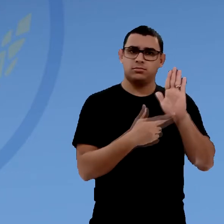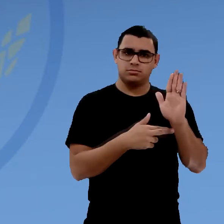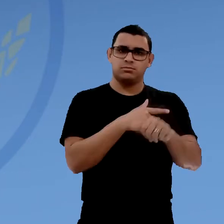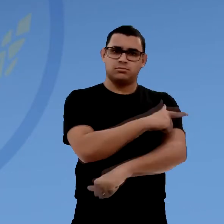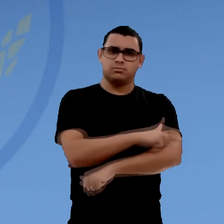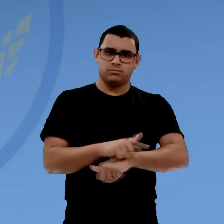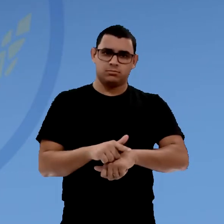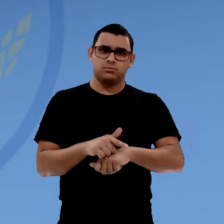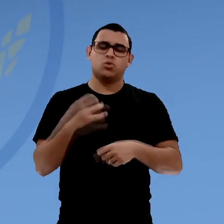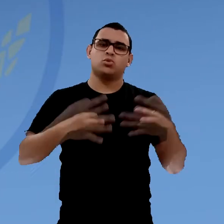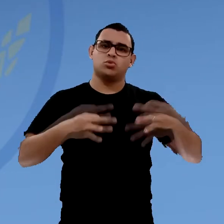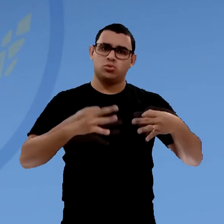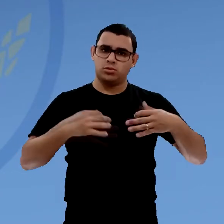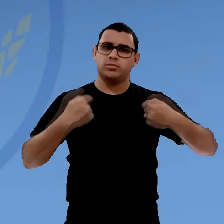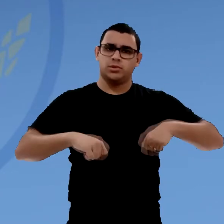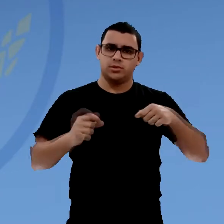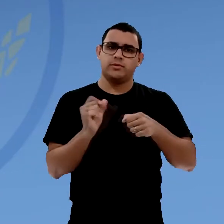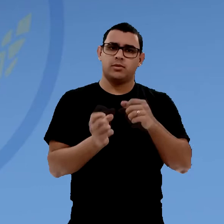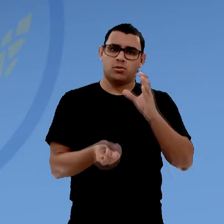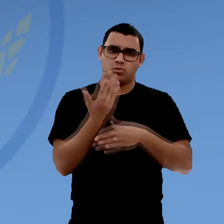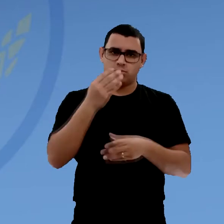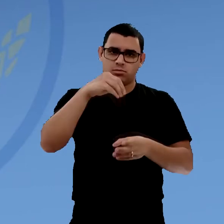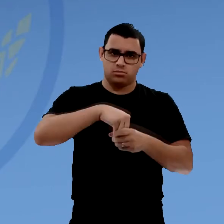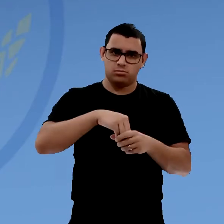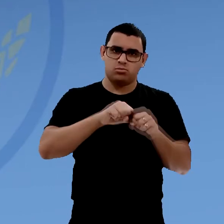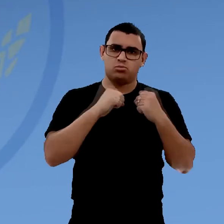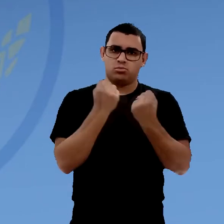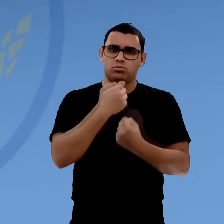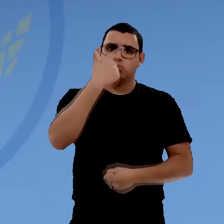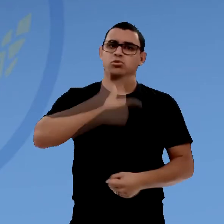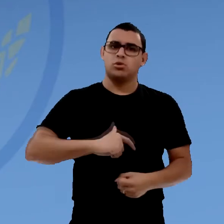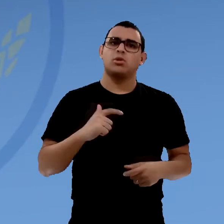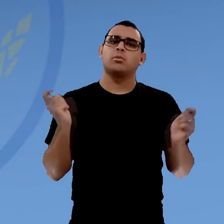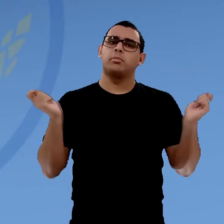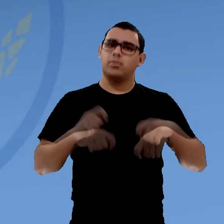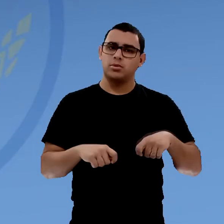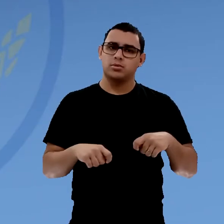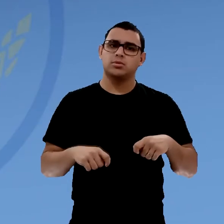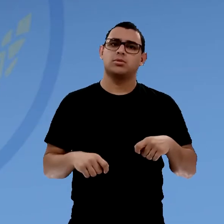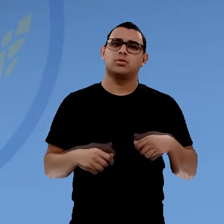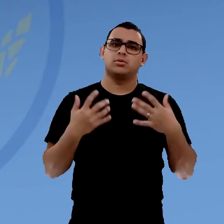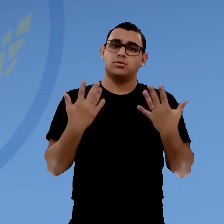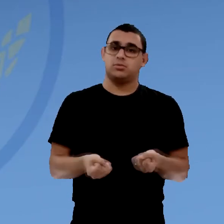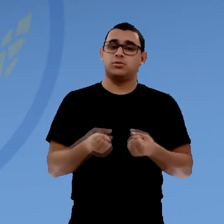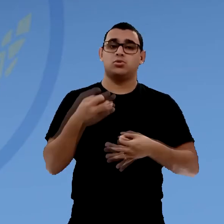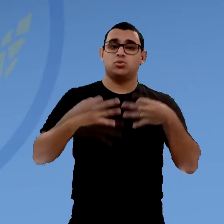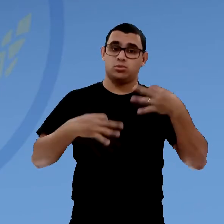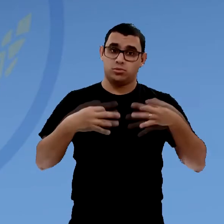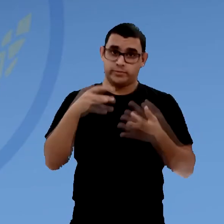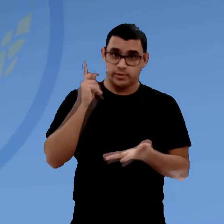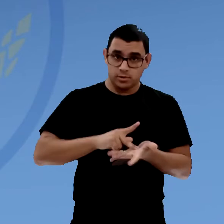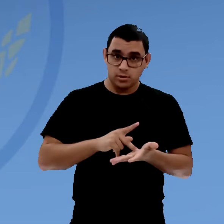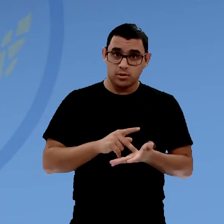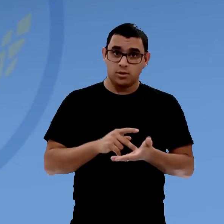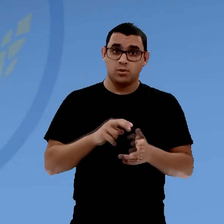regra de conduta que o juiz deve seguir dentro da sociedade para que ele seja aceito como juiz